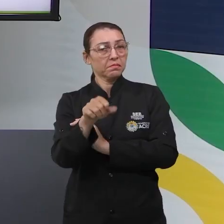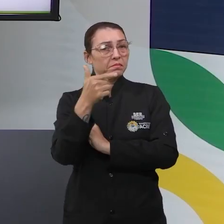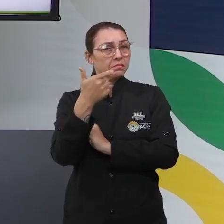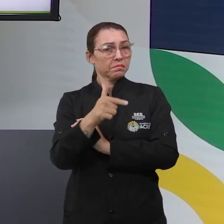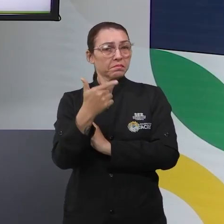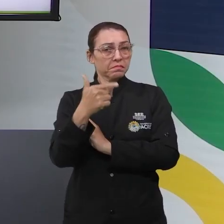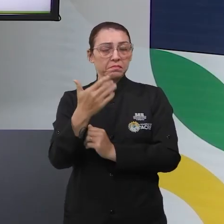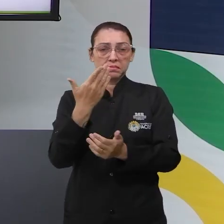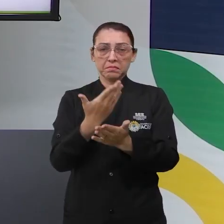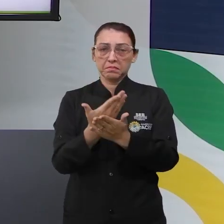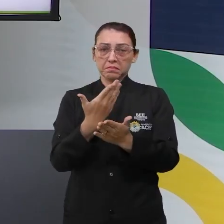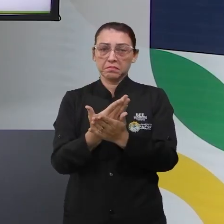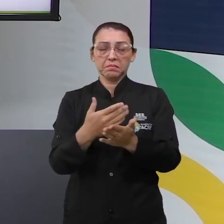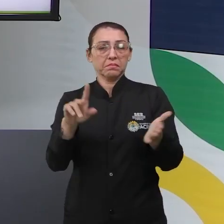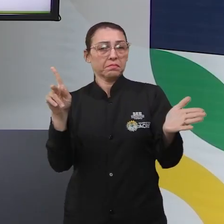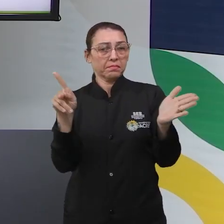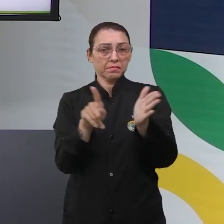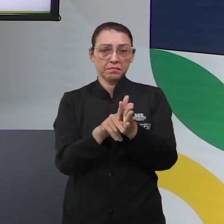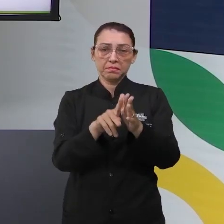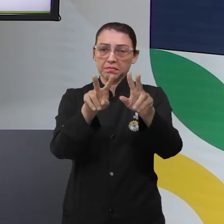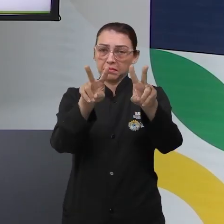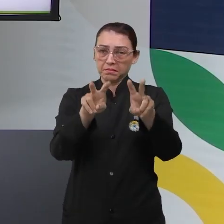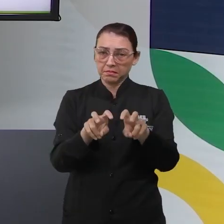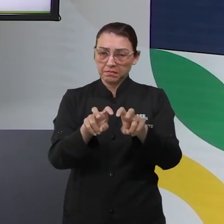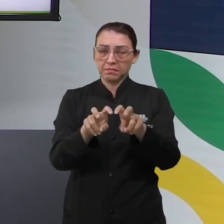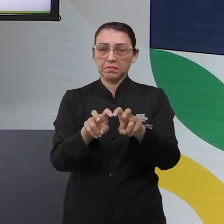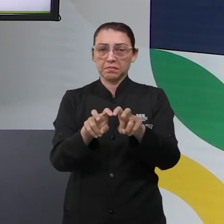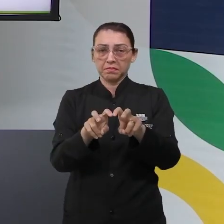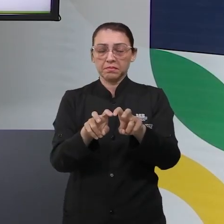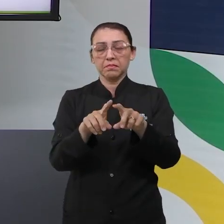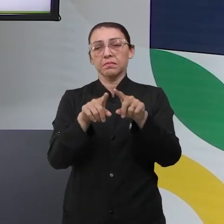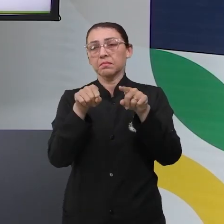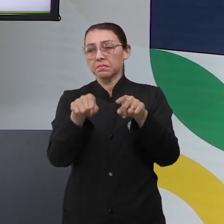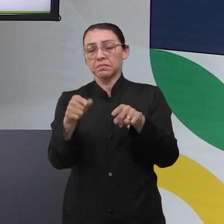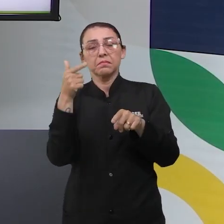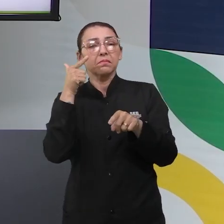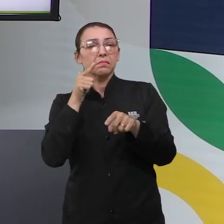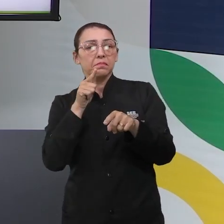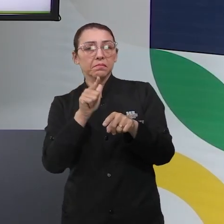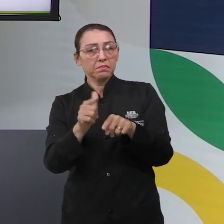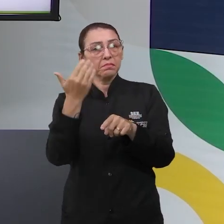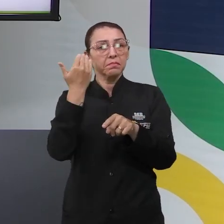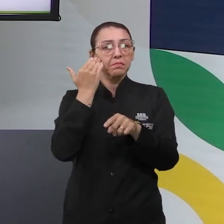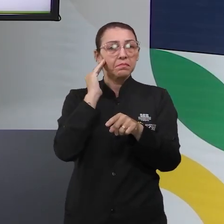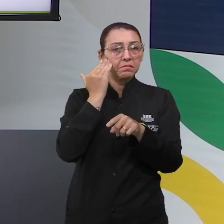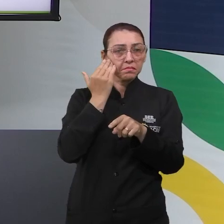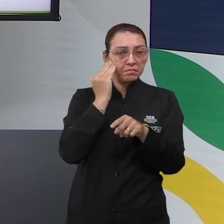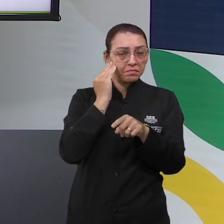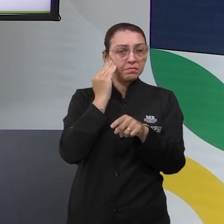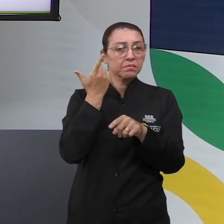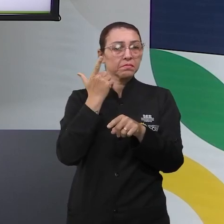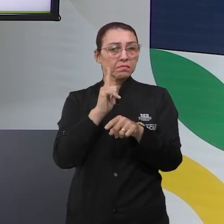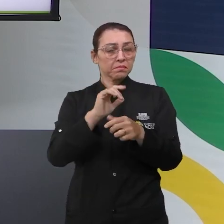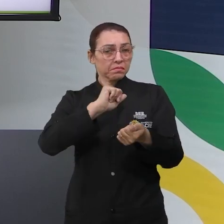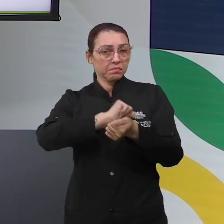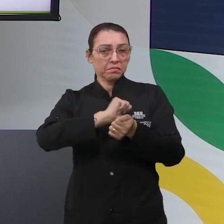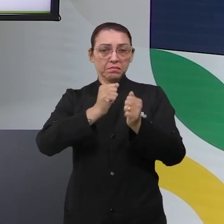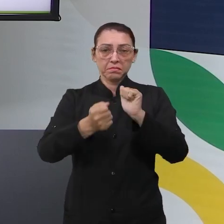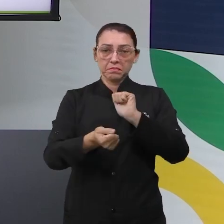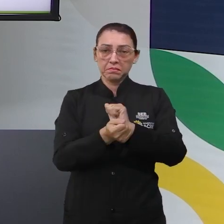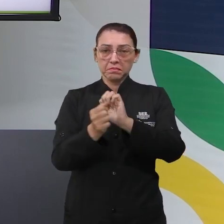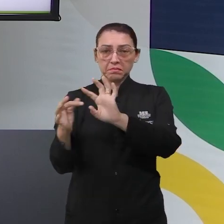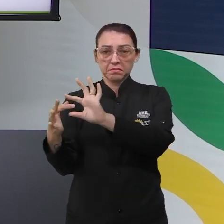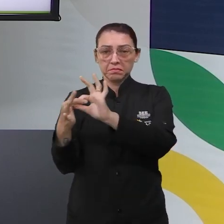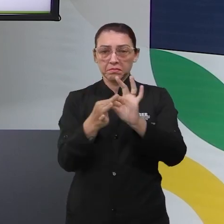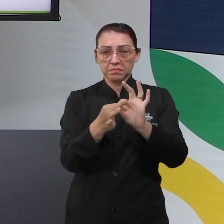tenha estudado especificamente aquele tema, você consegue compreender, você consegue adaptar ao